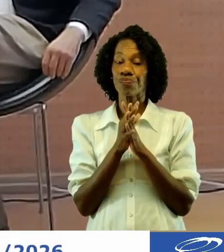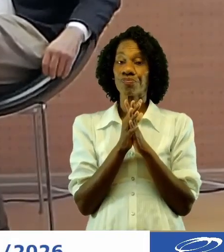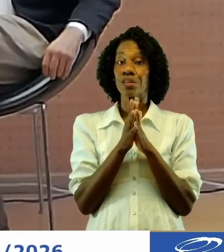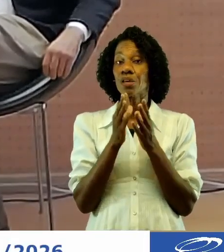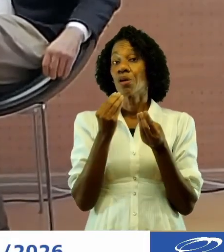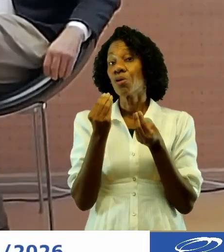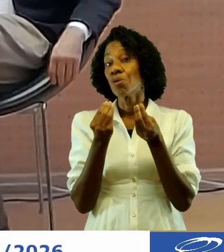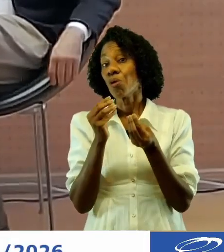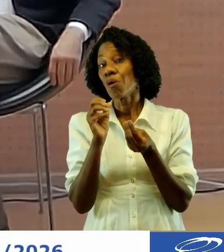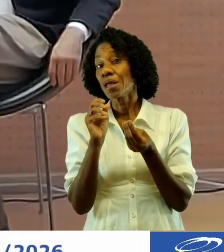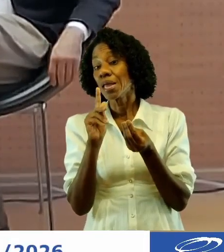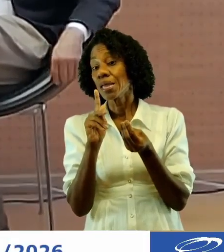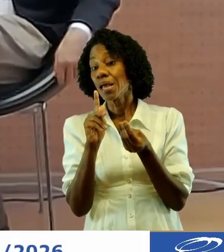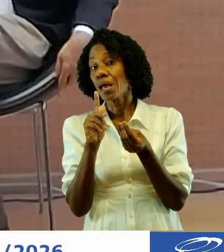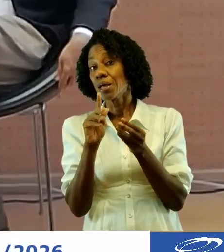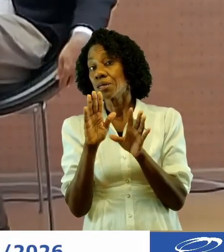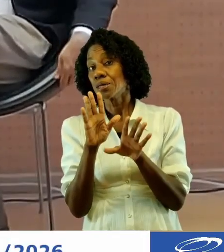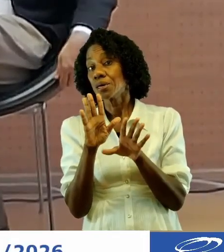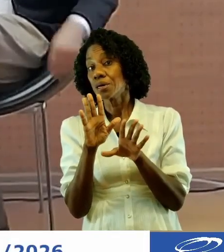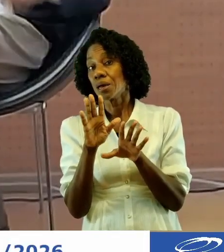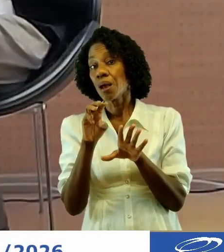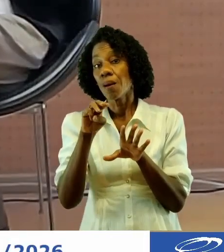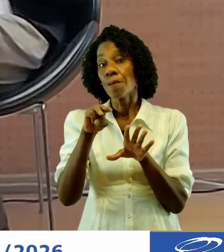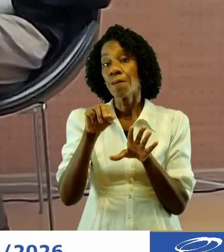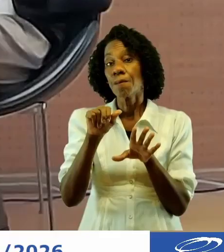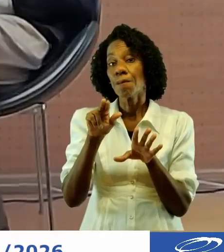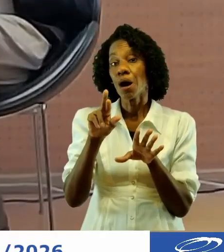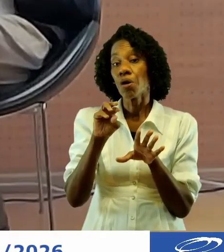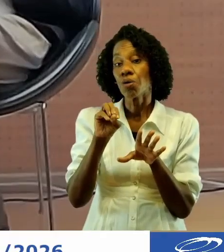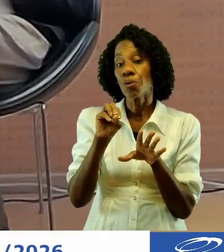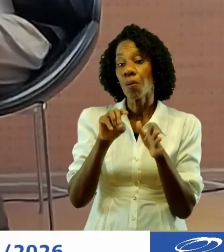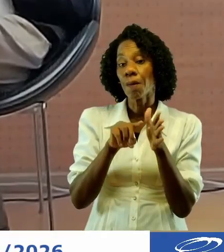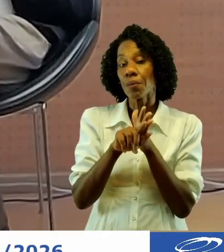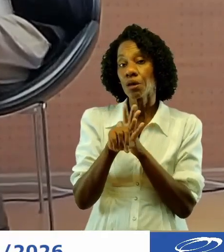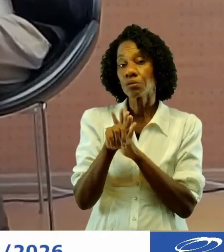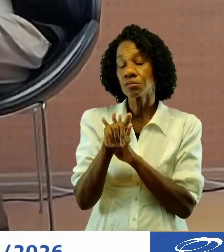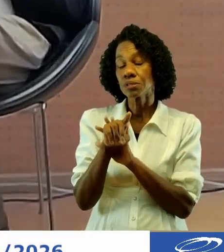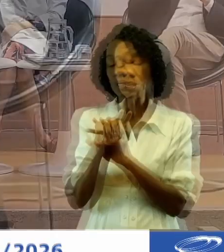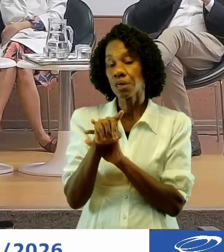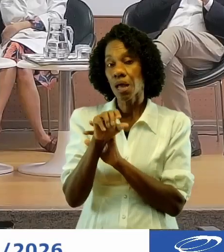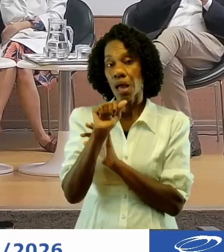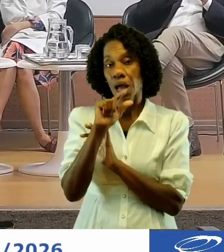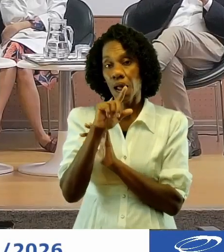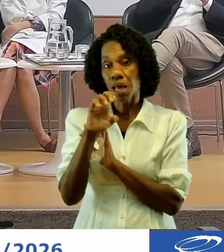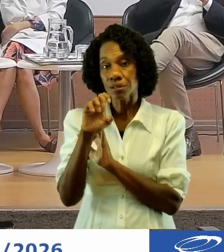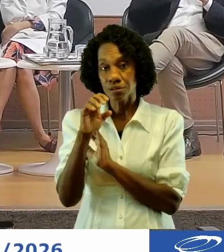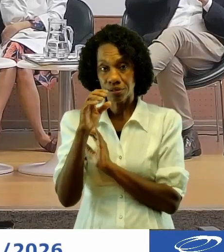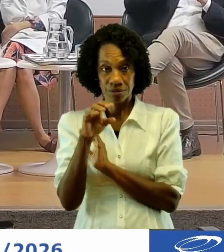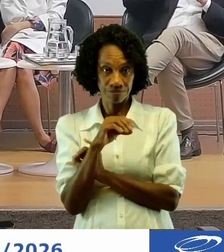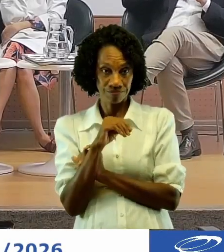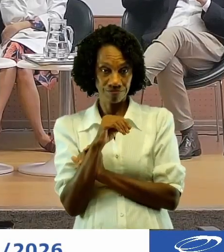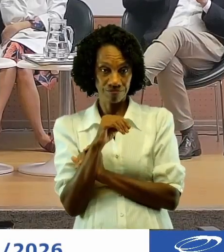Ok, Alex. Now there's a question for you. Alex, tudo bem?